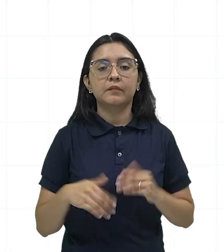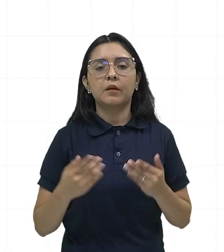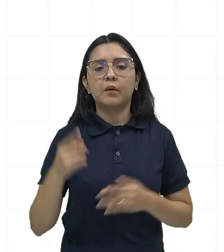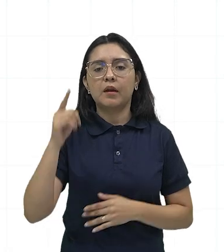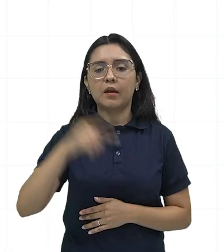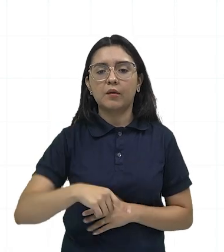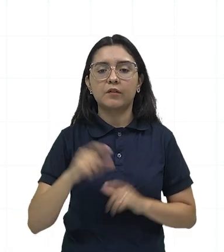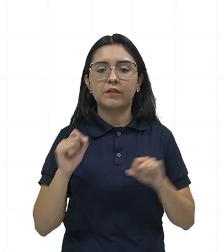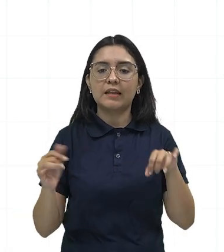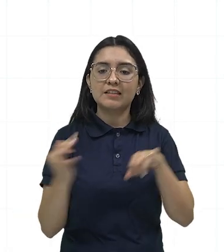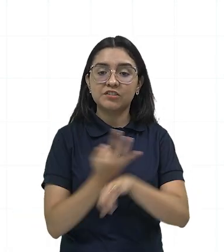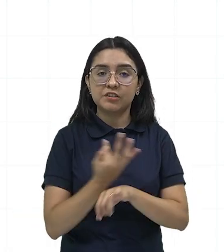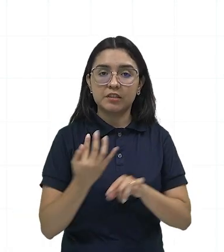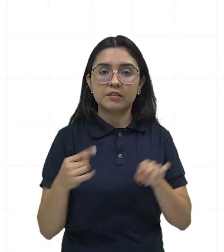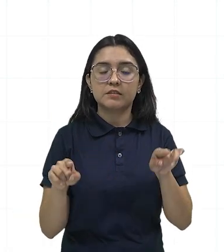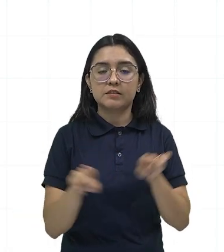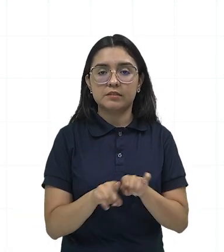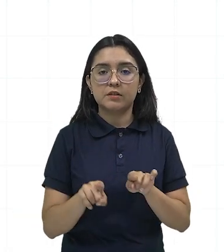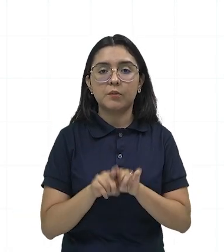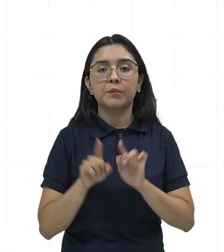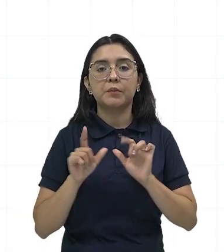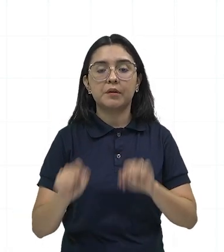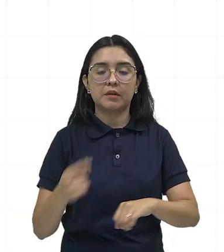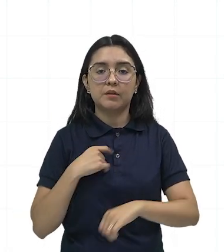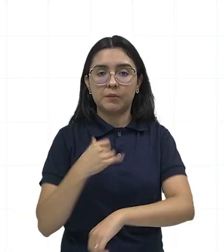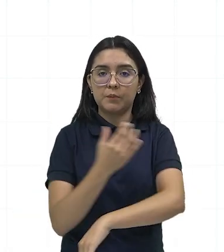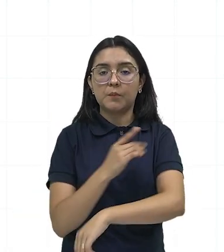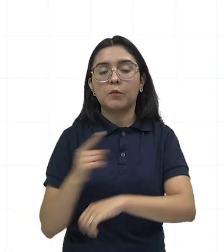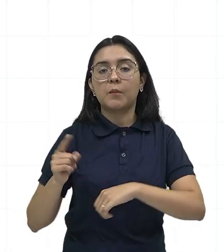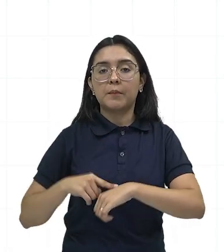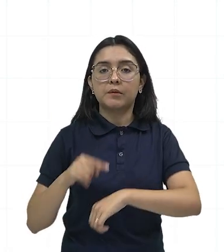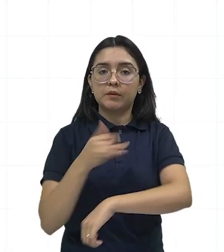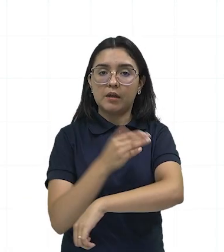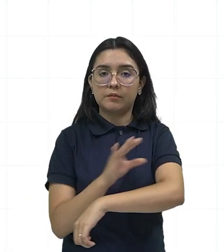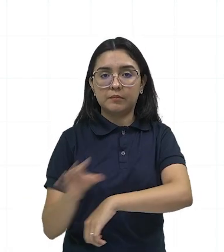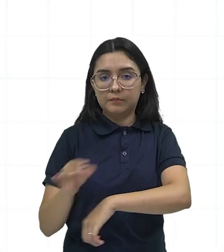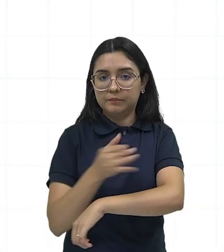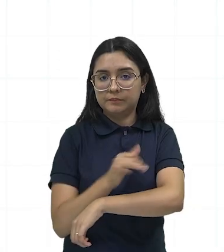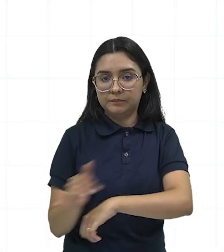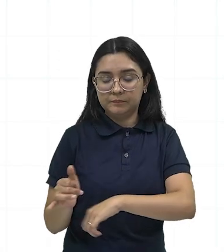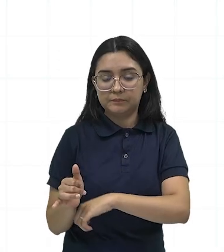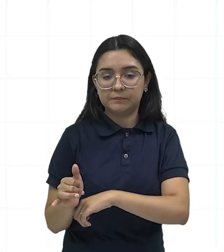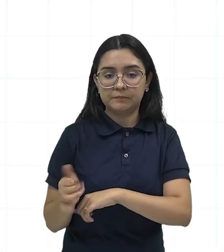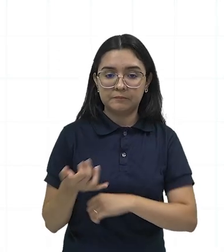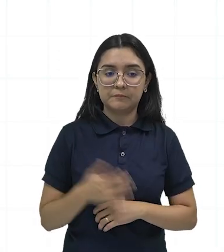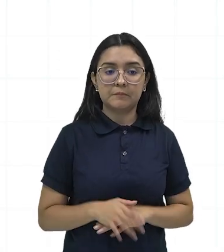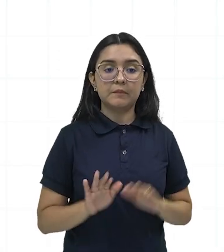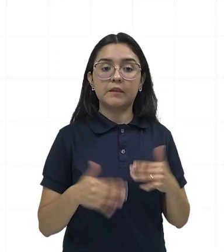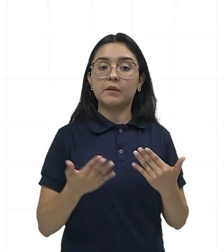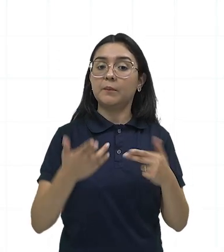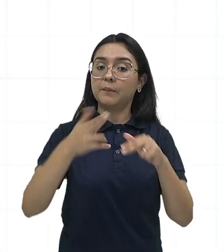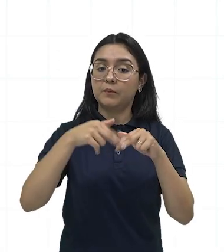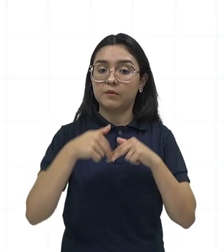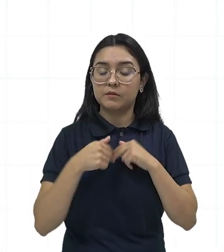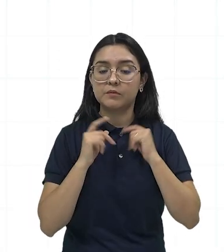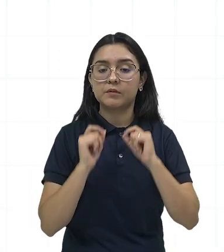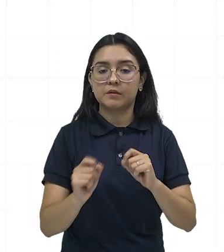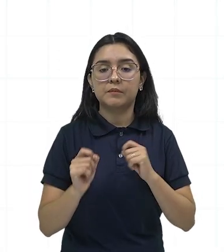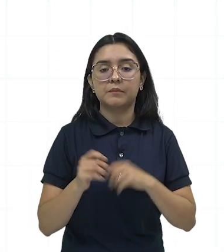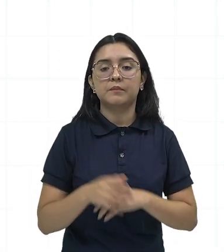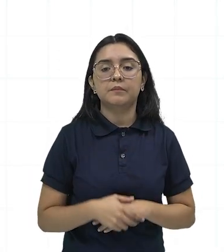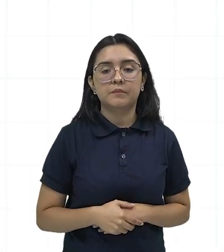oferecer resistência à passagem da corrente elétrica. E é por isso que